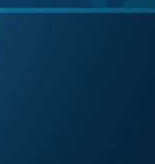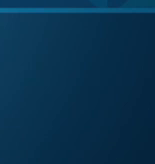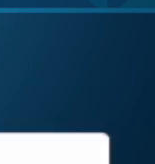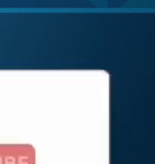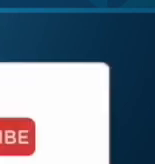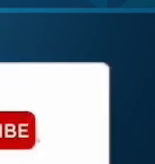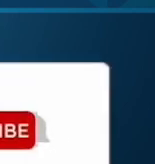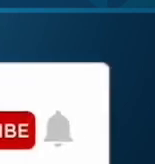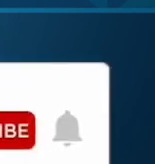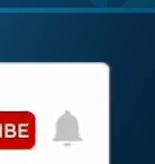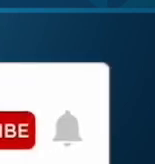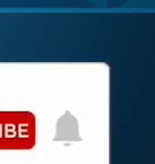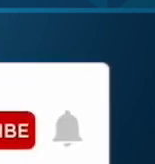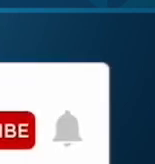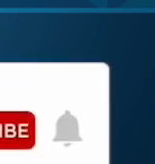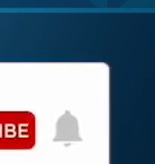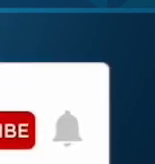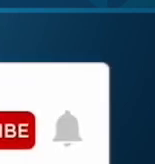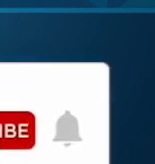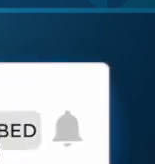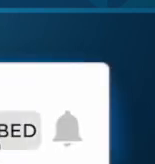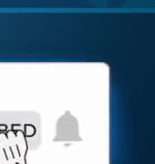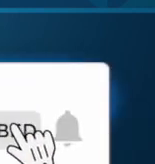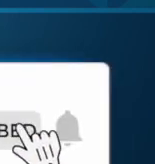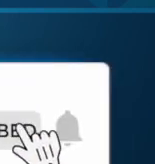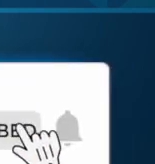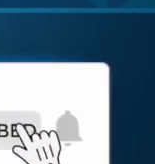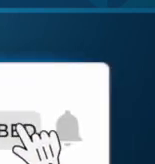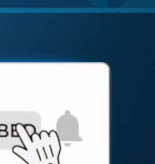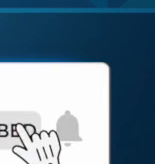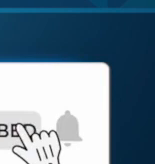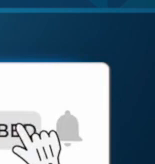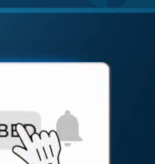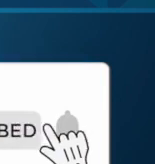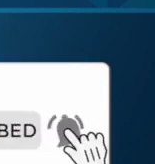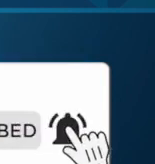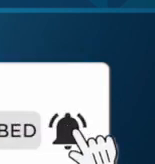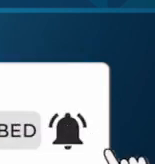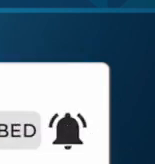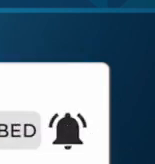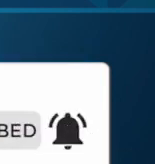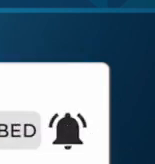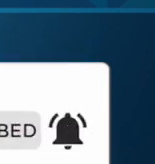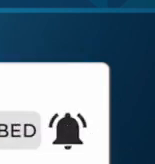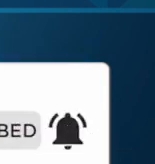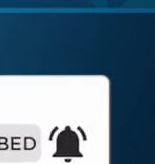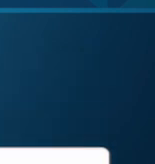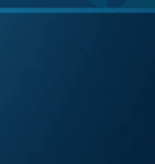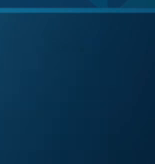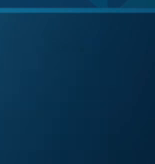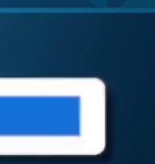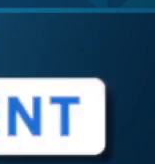informasaun faktuais no atuais, kata haluha inscreva iha kanal RTTL hanehang butão